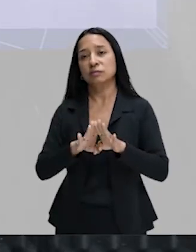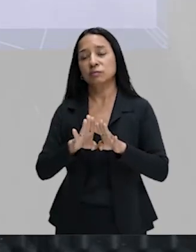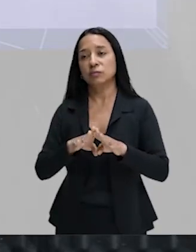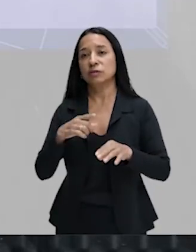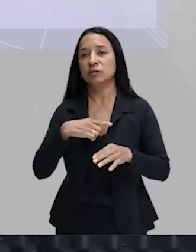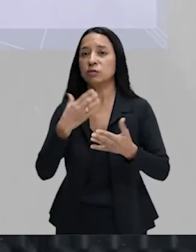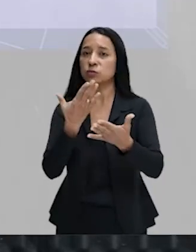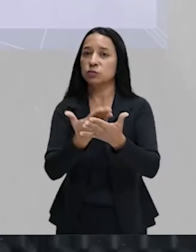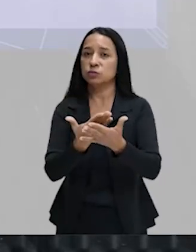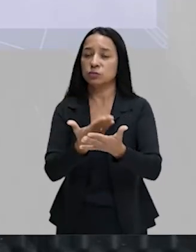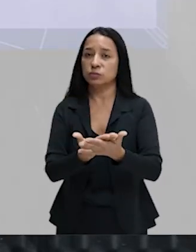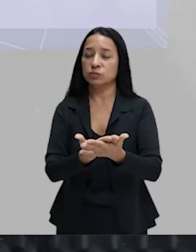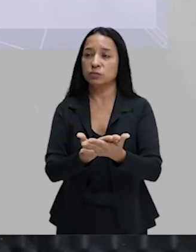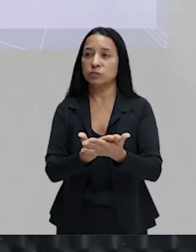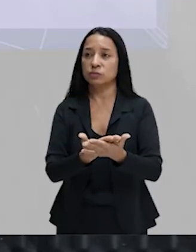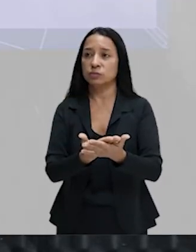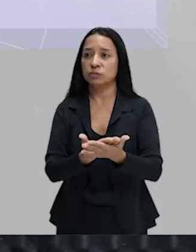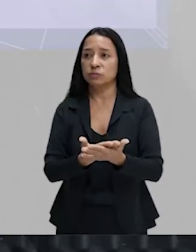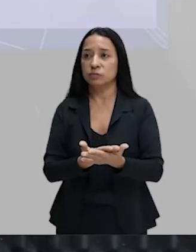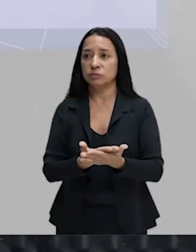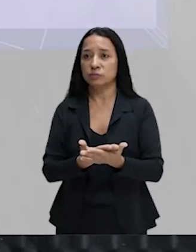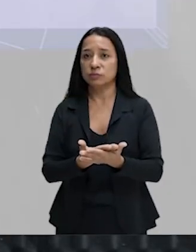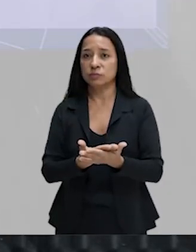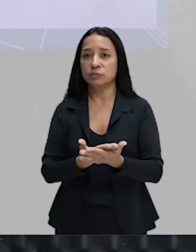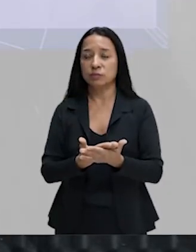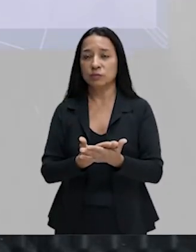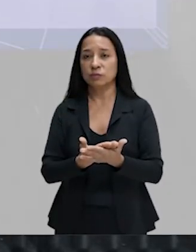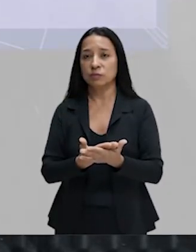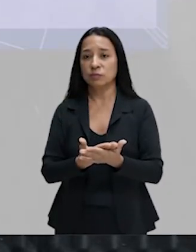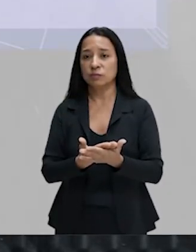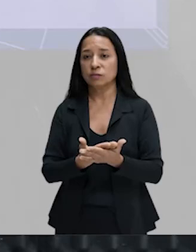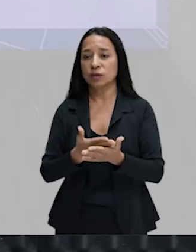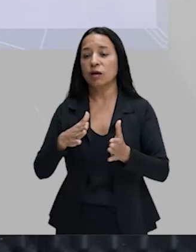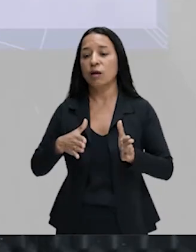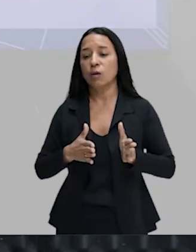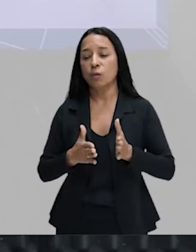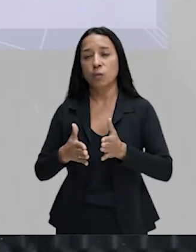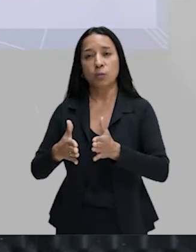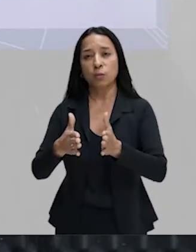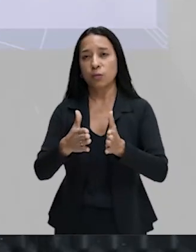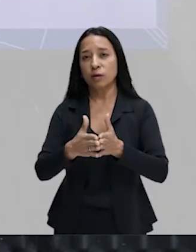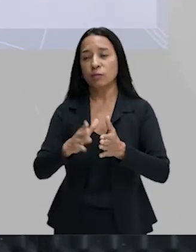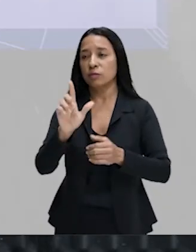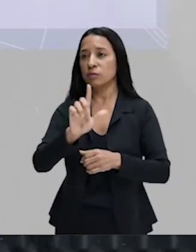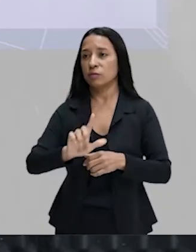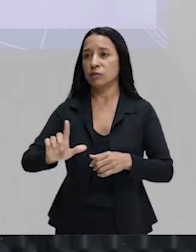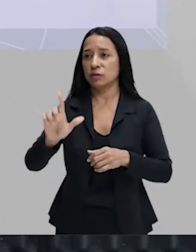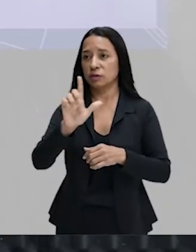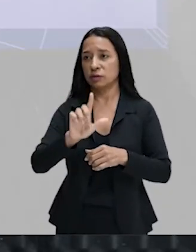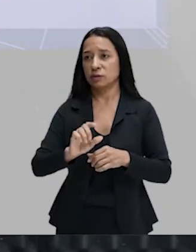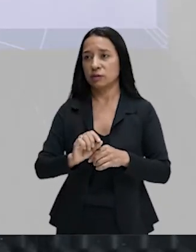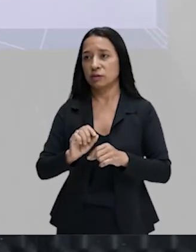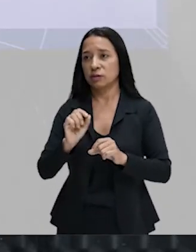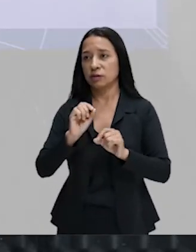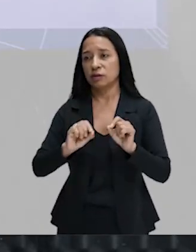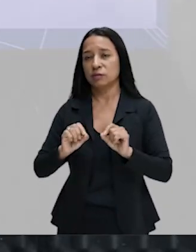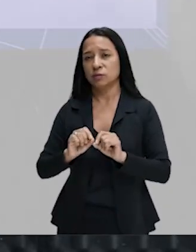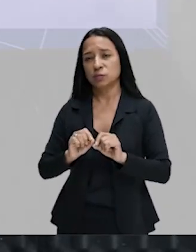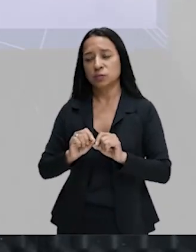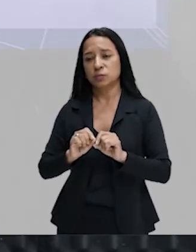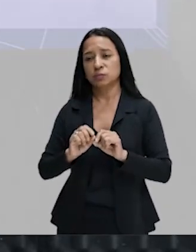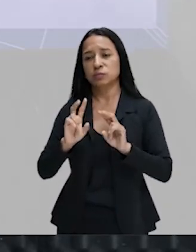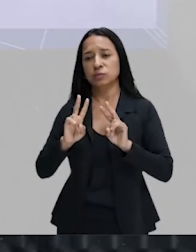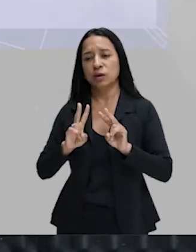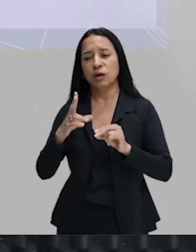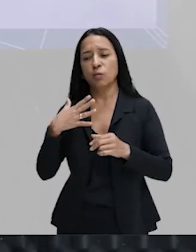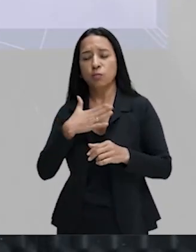também estudamos, né, nessa trajetória literária, o parnasianismo, que é o culto ao clássico, o